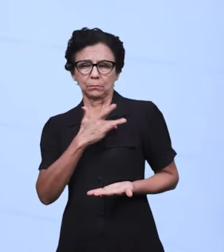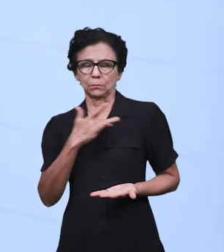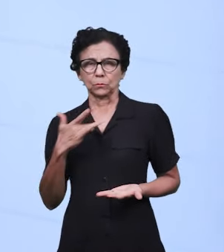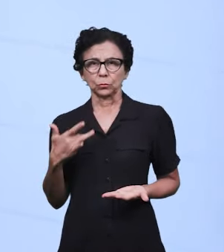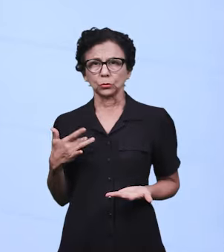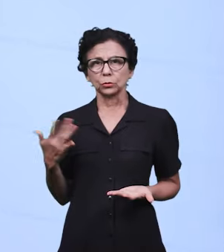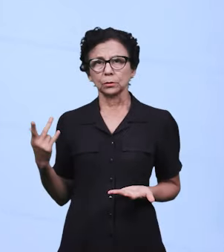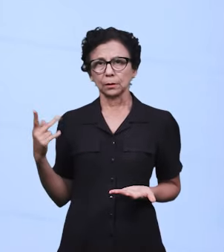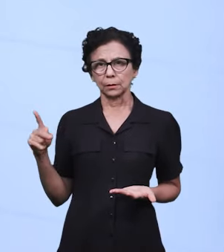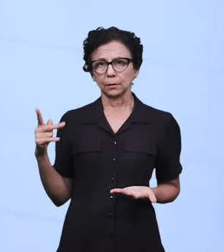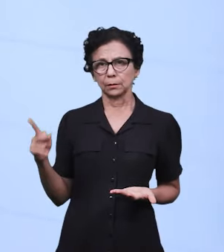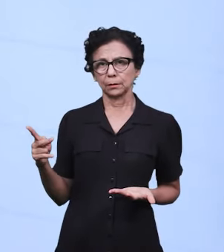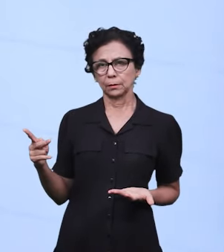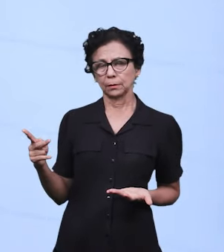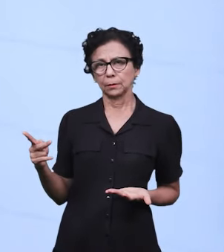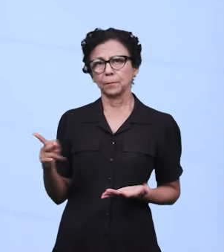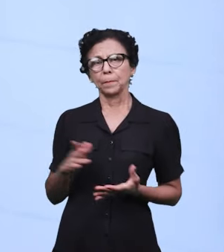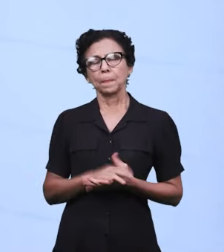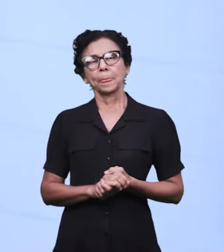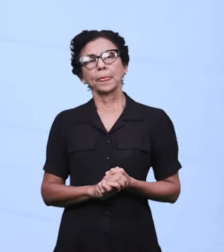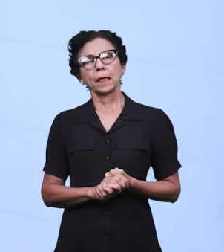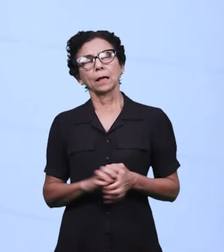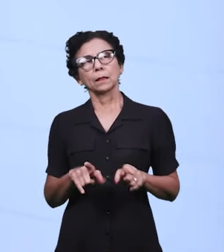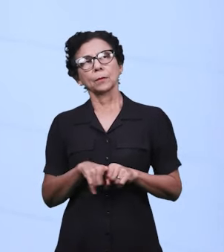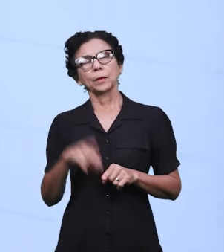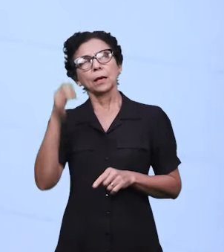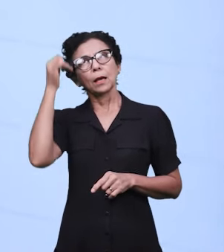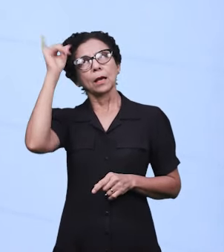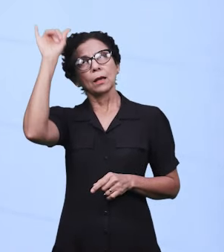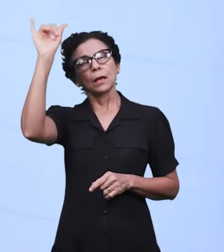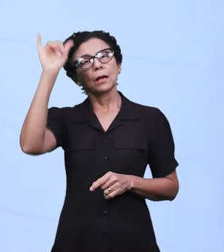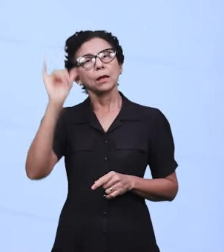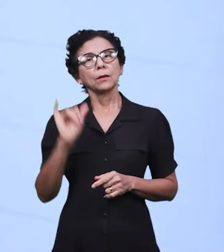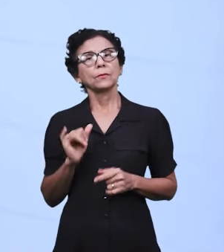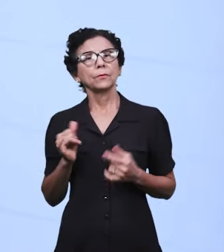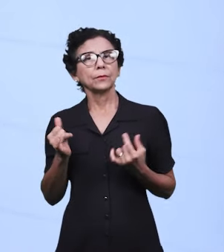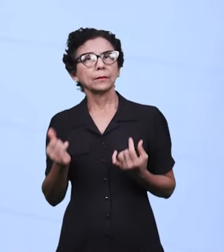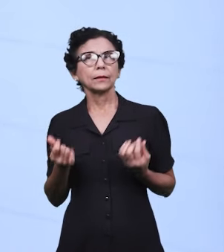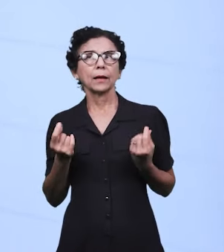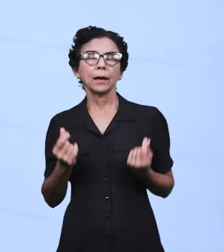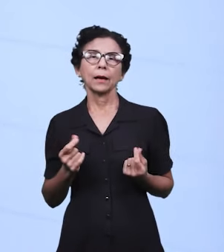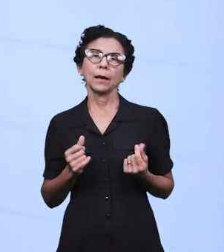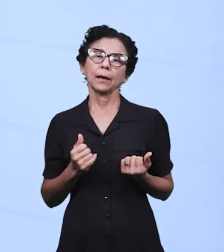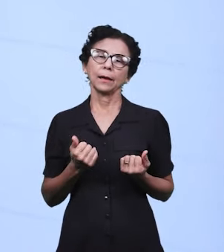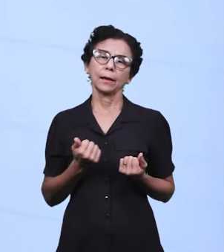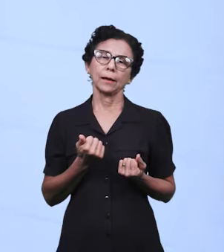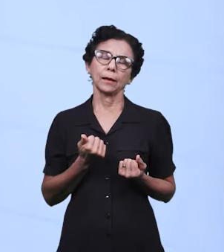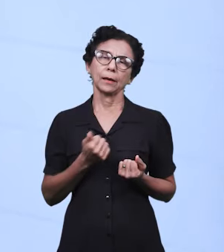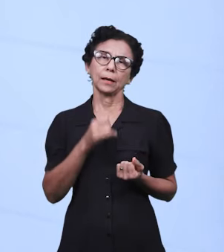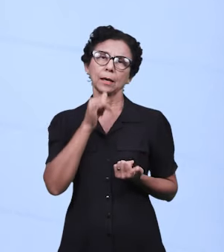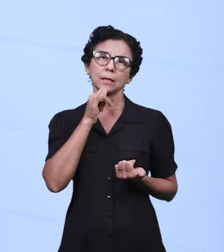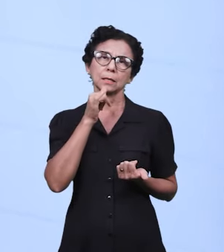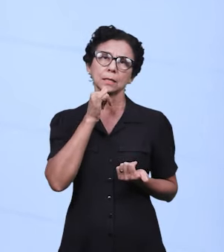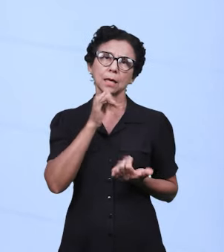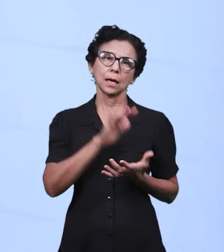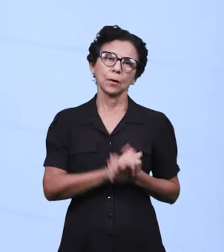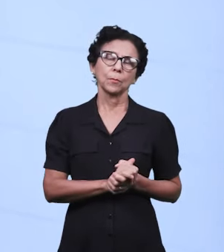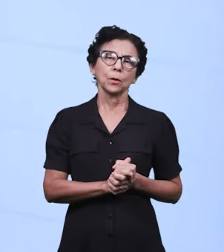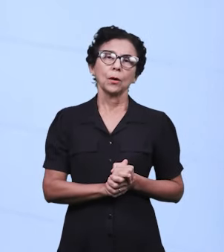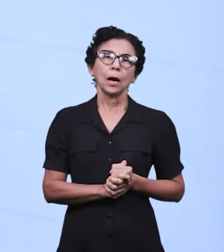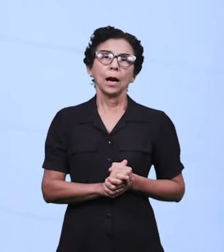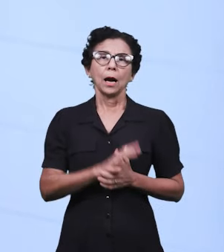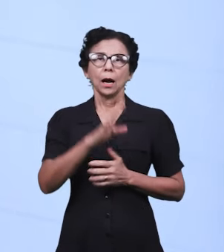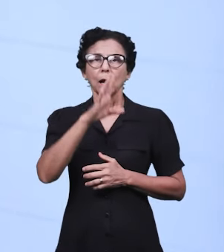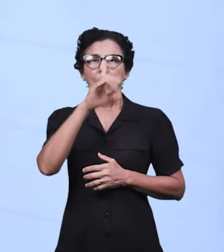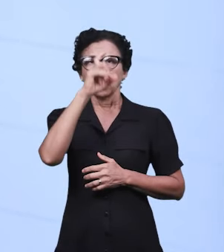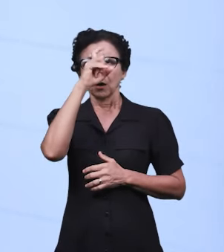saúde. Para a prevenção, também como um direito, a internação,